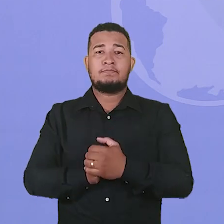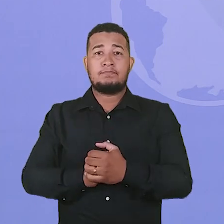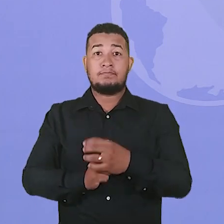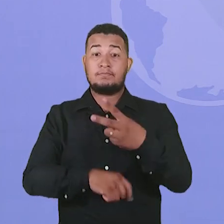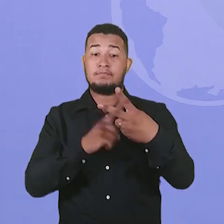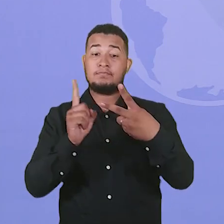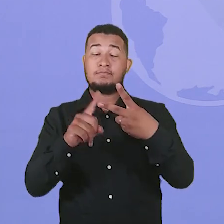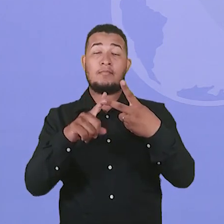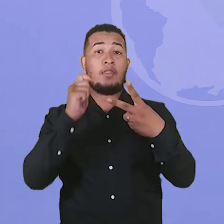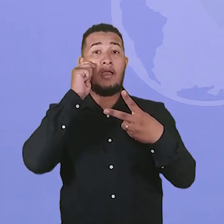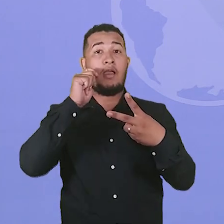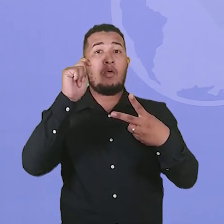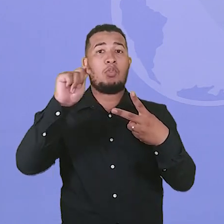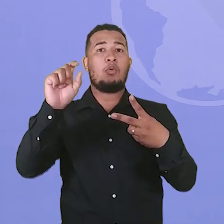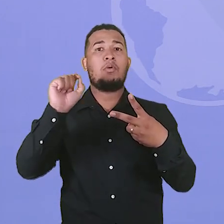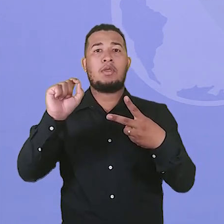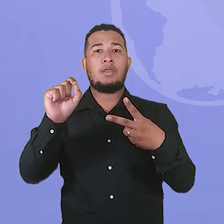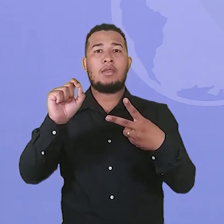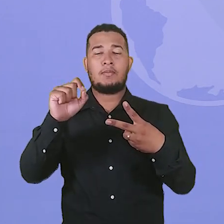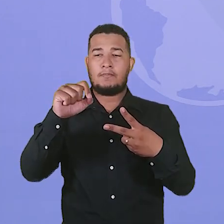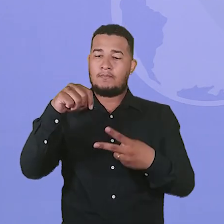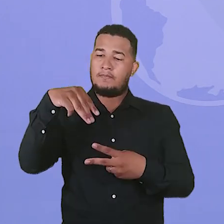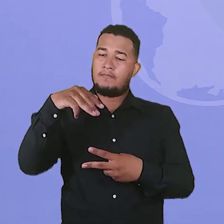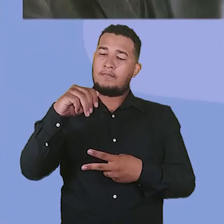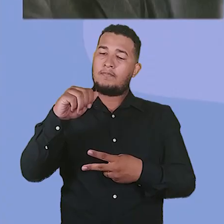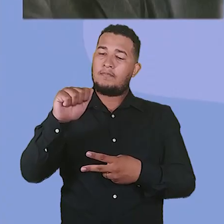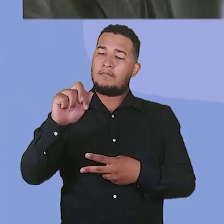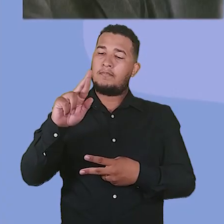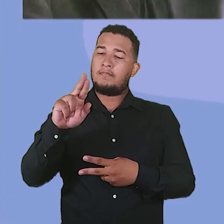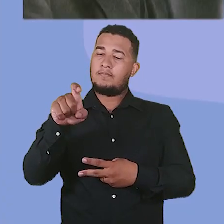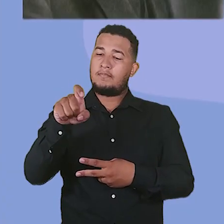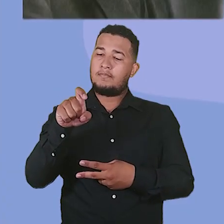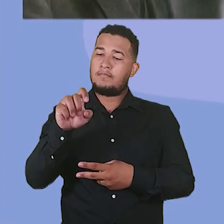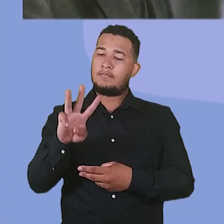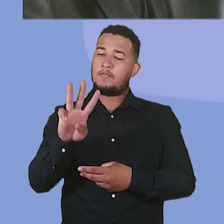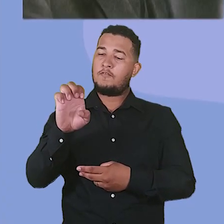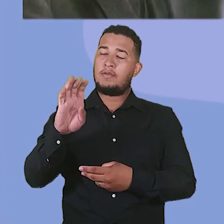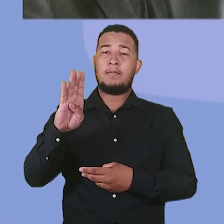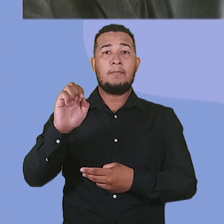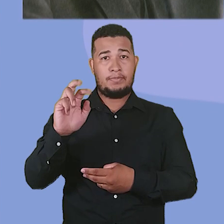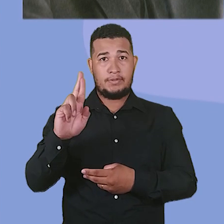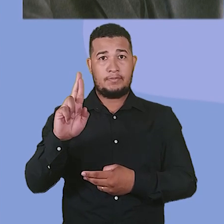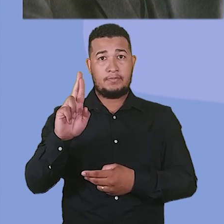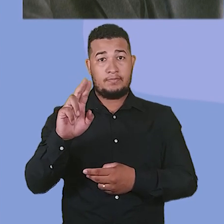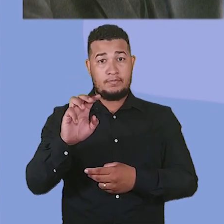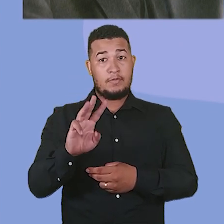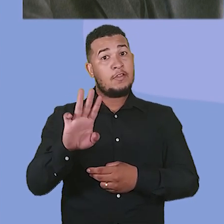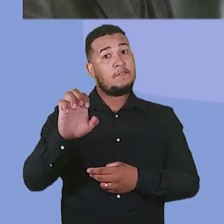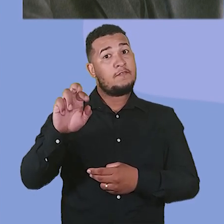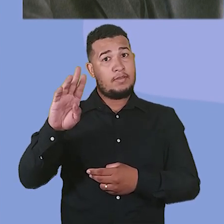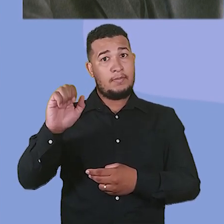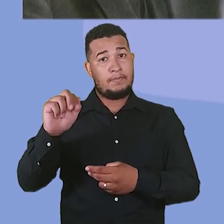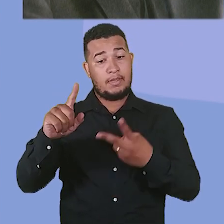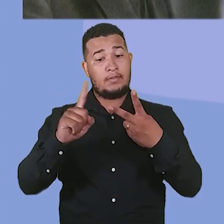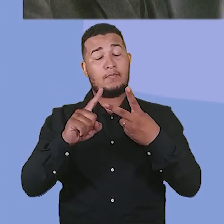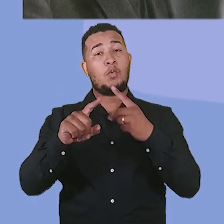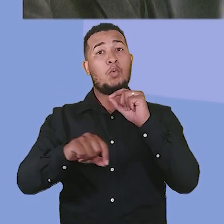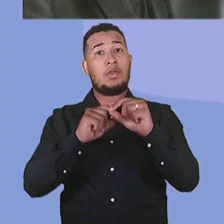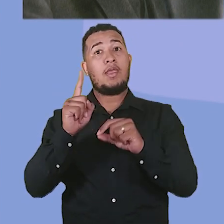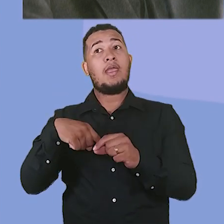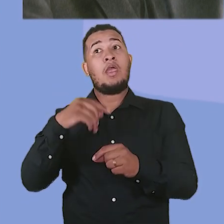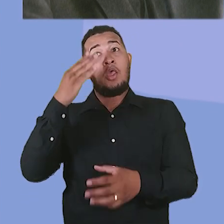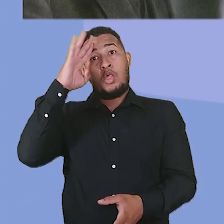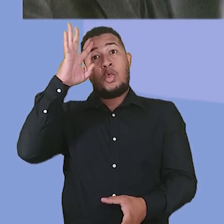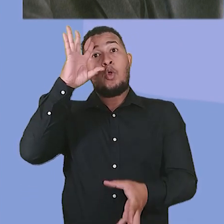social. Então, o segundo autor aí é o Max Weber, né? O Max Weber ele vai criar um outro método compreensivo. Por